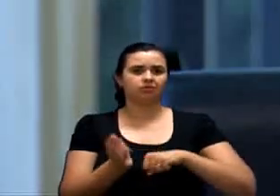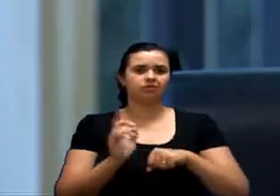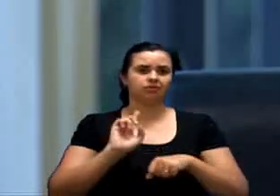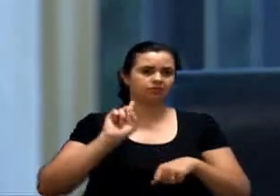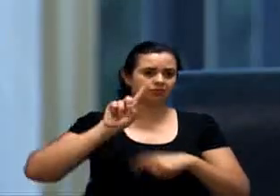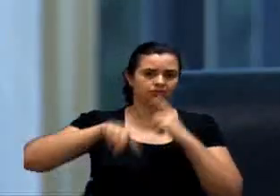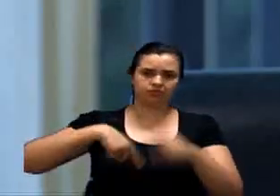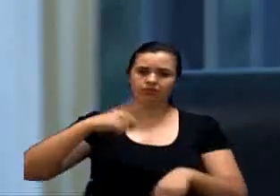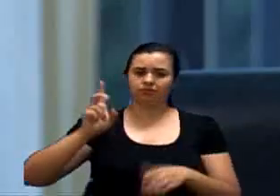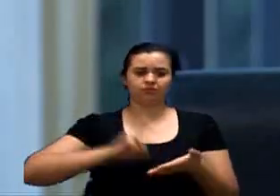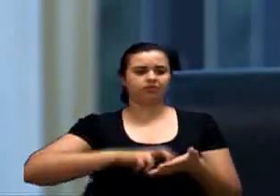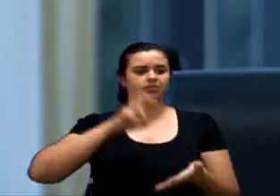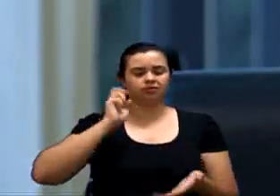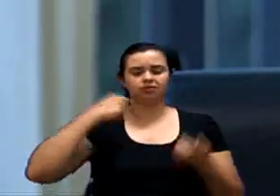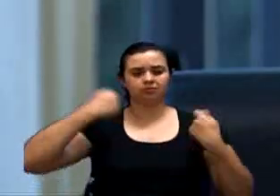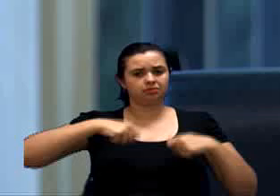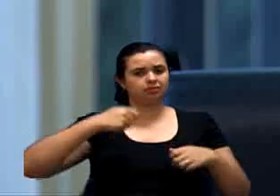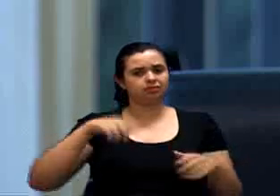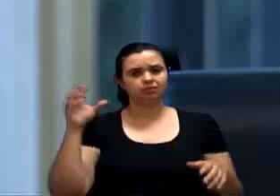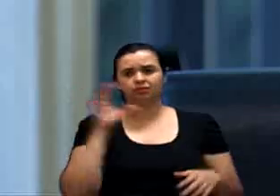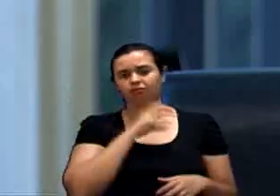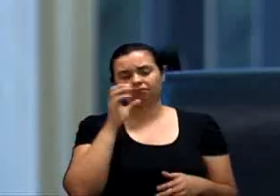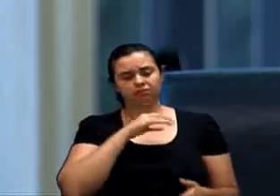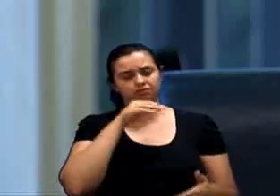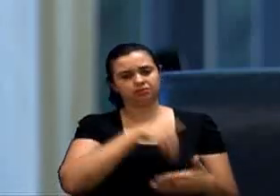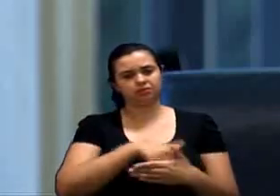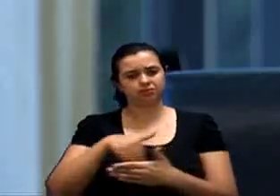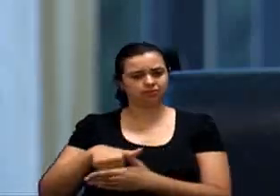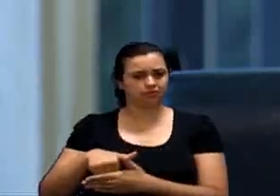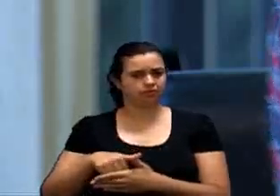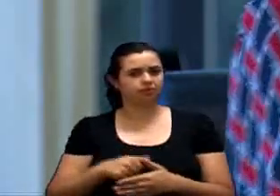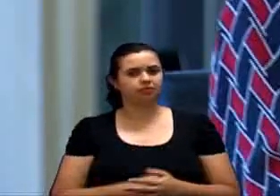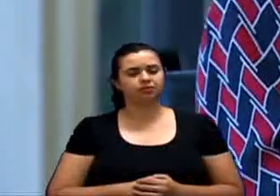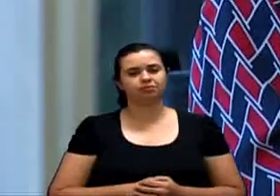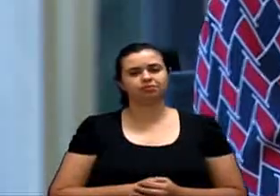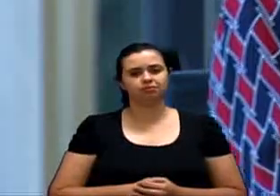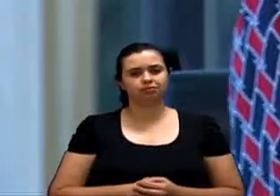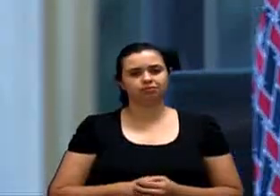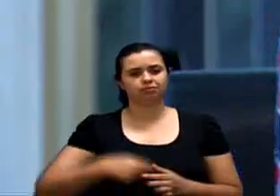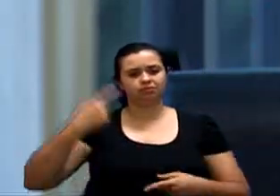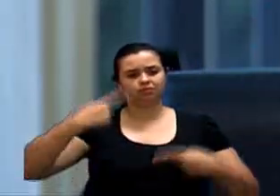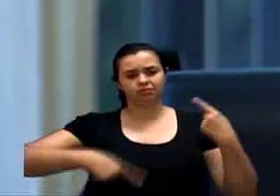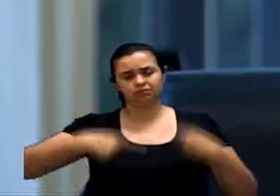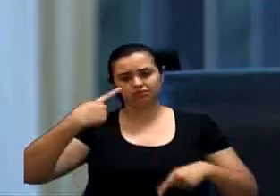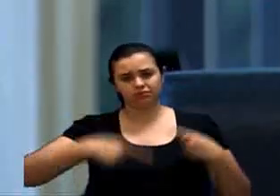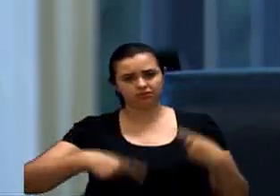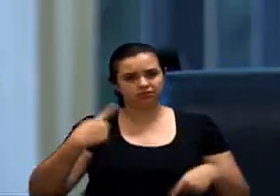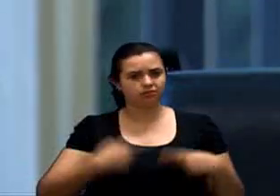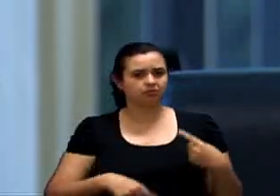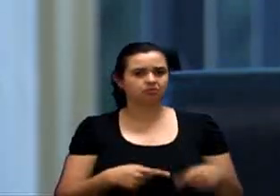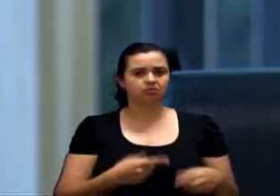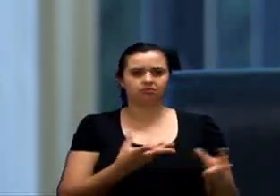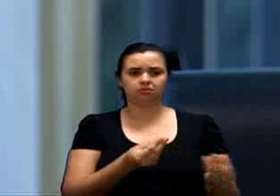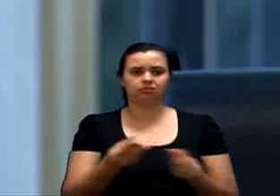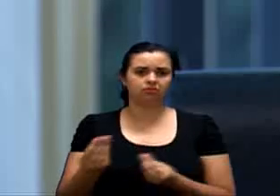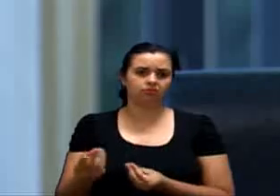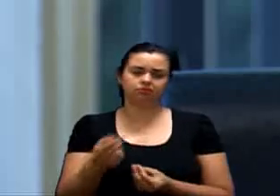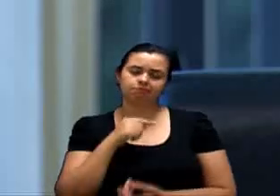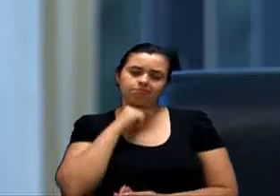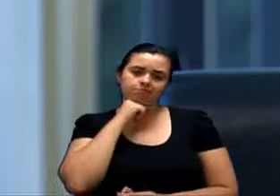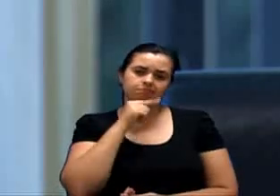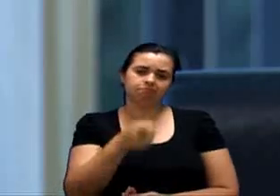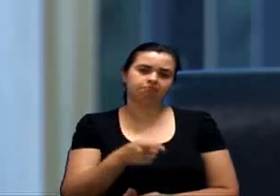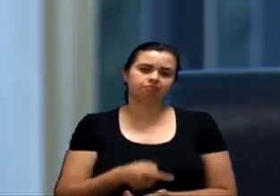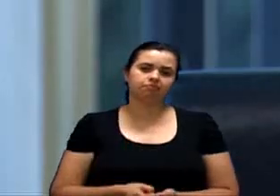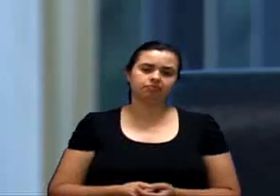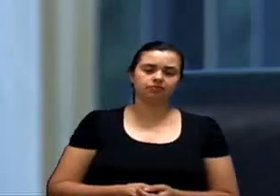muito rápido e traz um prejuízo, porque não tem como debater mais de forma abrangente com a sociedade. O que eu